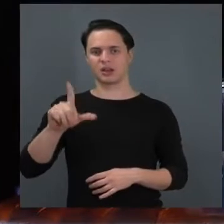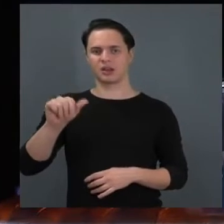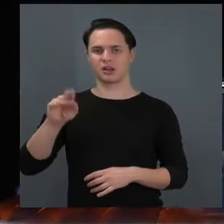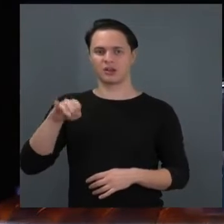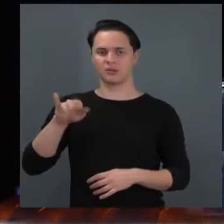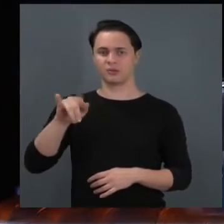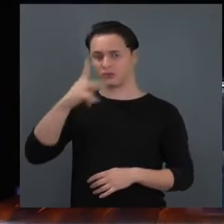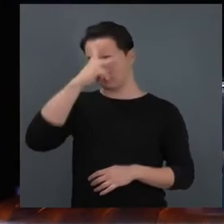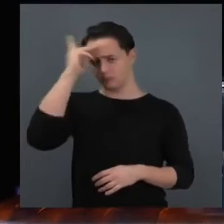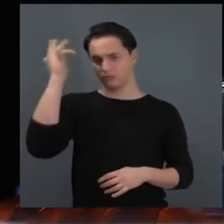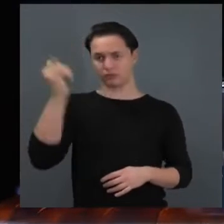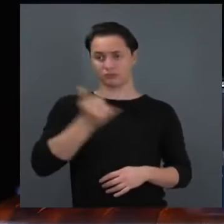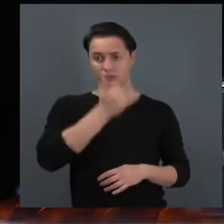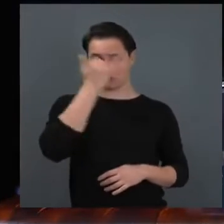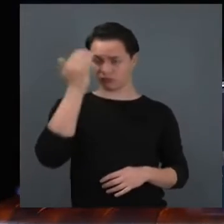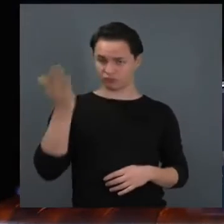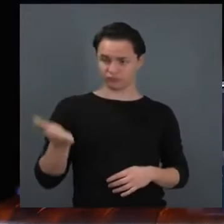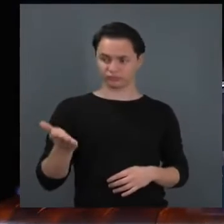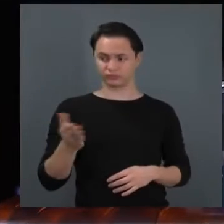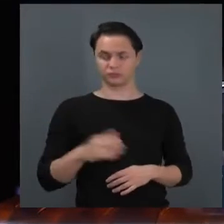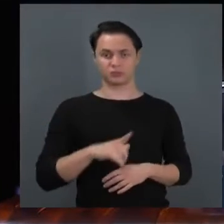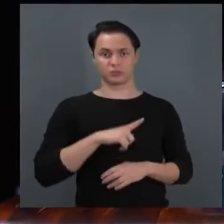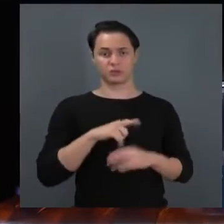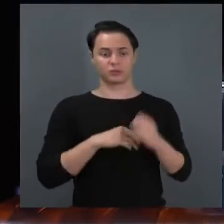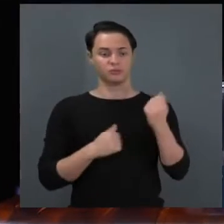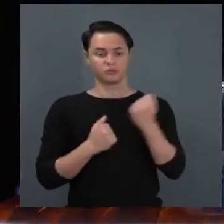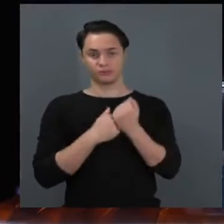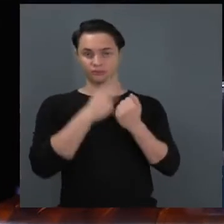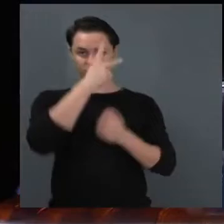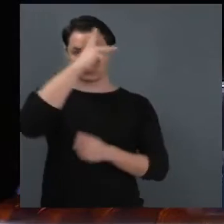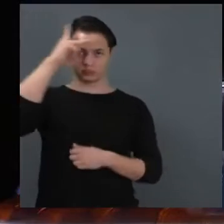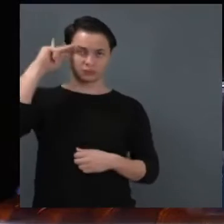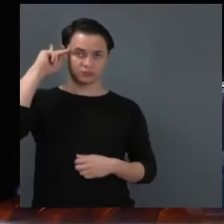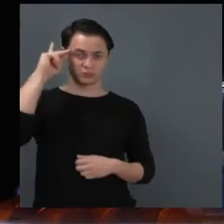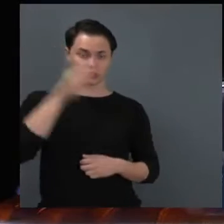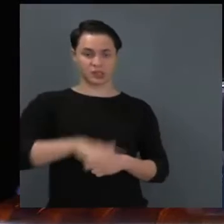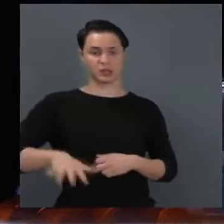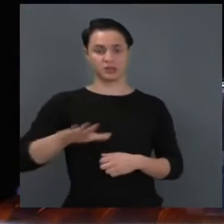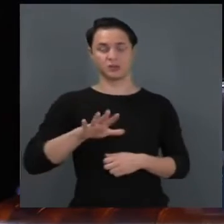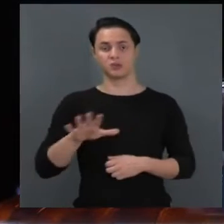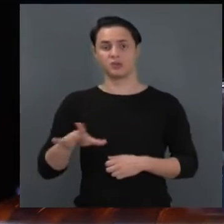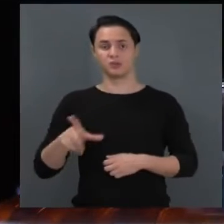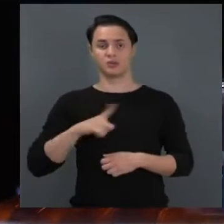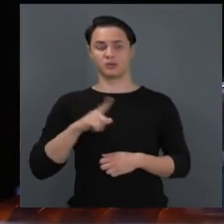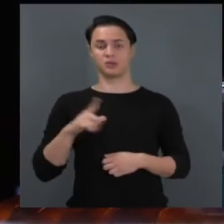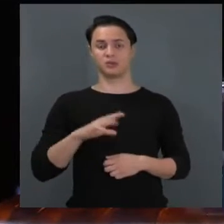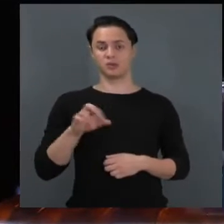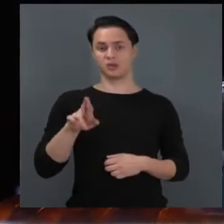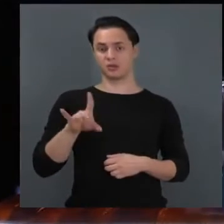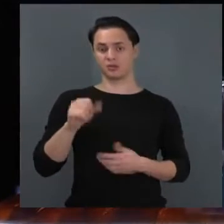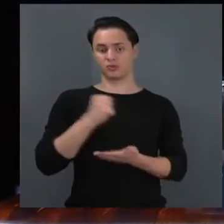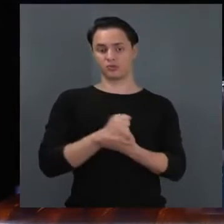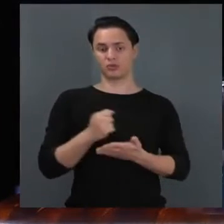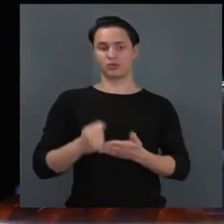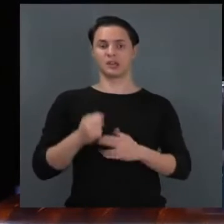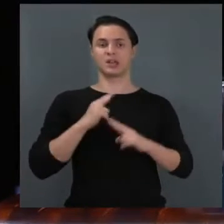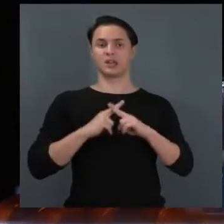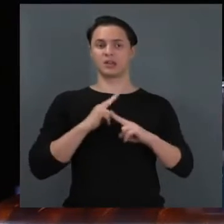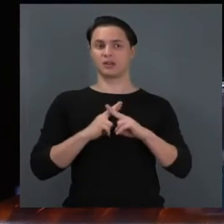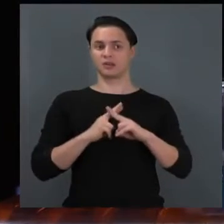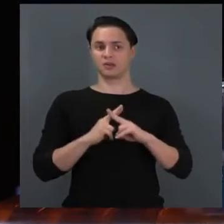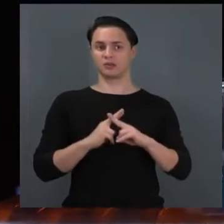atingidos pela catástrofe. Apoio a clientes da região afetada com crédito contratado da Caixa Econômica